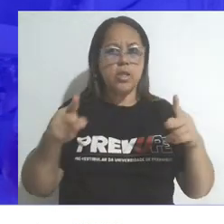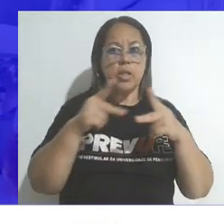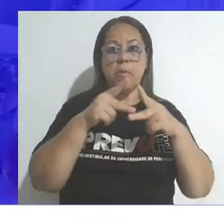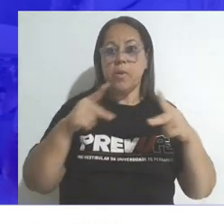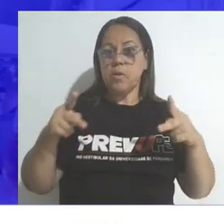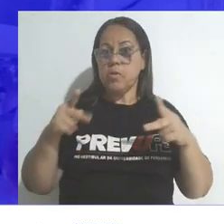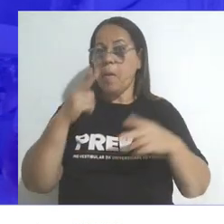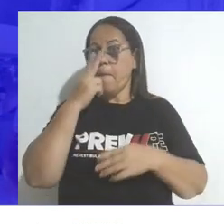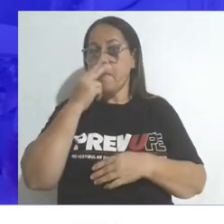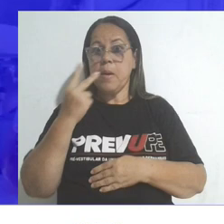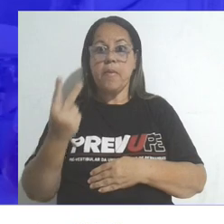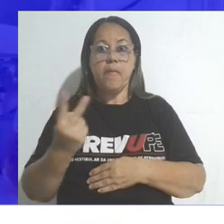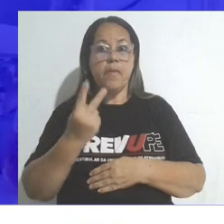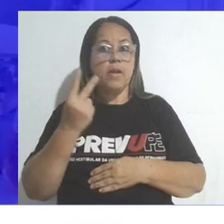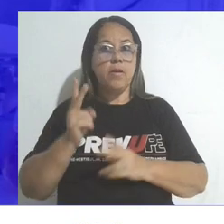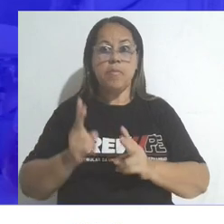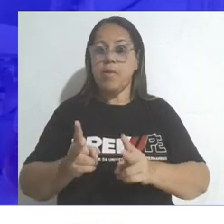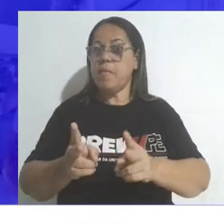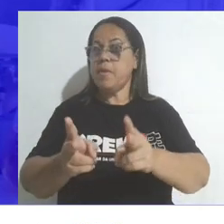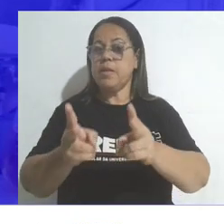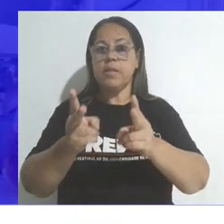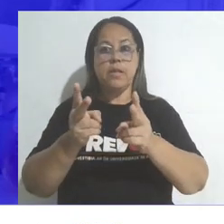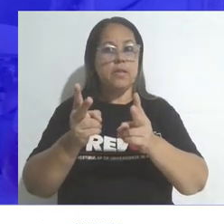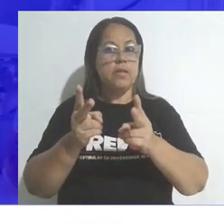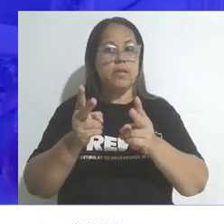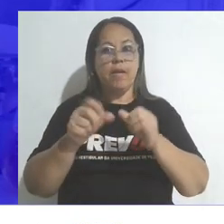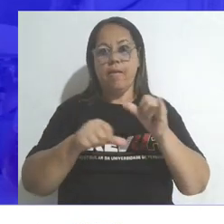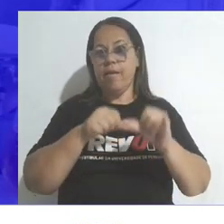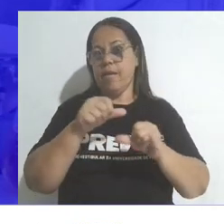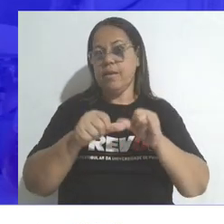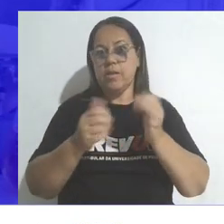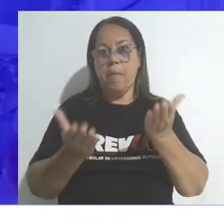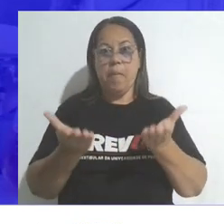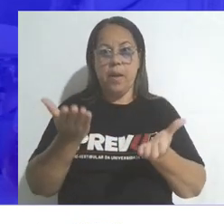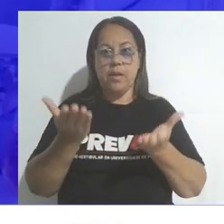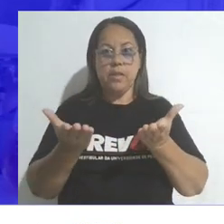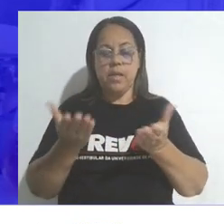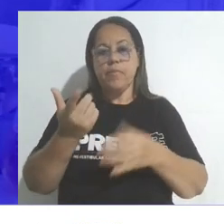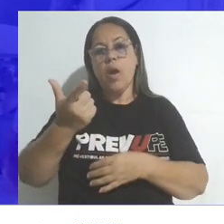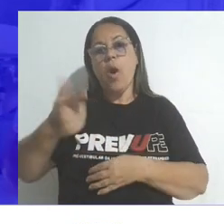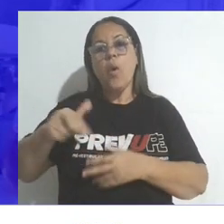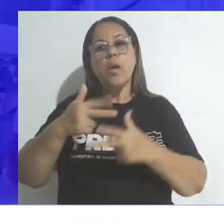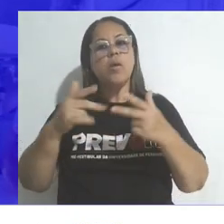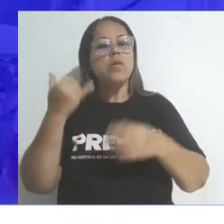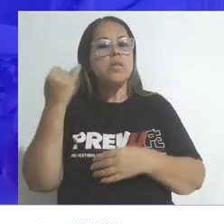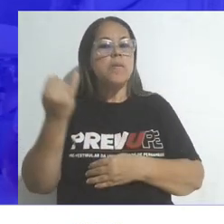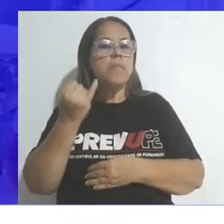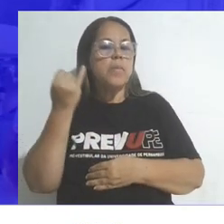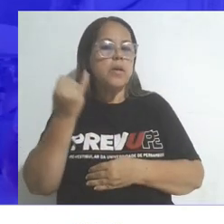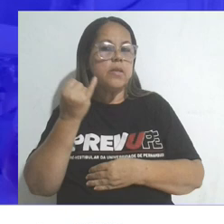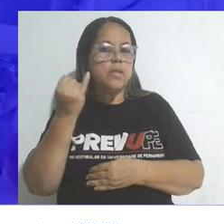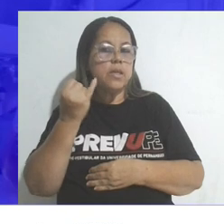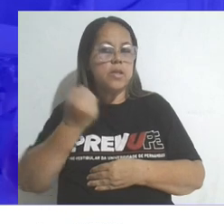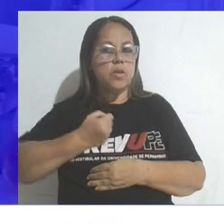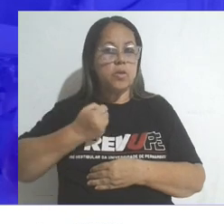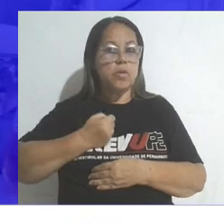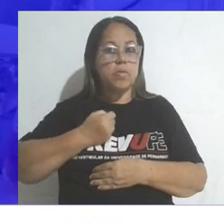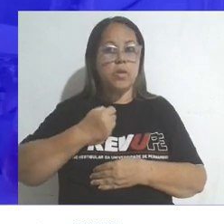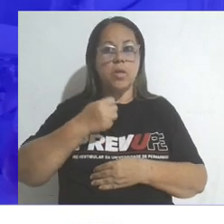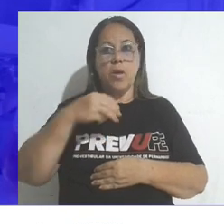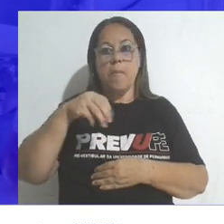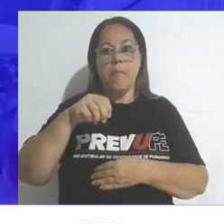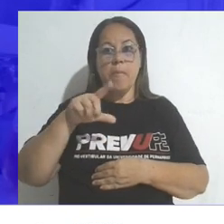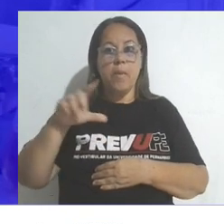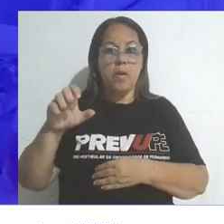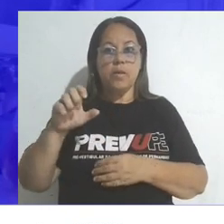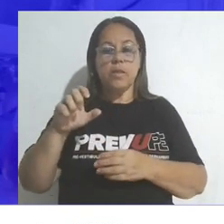valor, essa reação permanecerá balanceada. Outro ponto importante é entender que o número de moles está diretamente relacionado